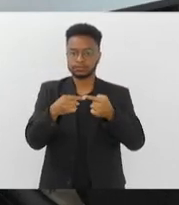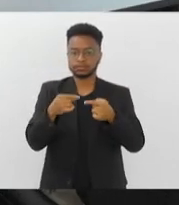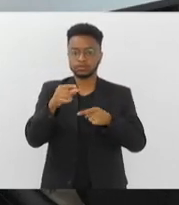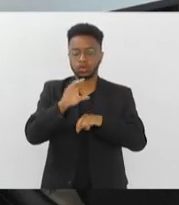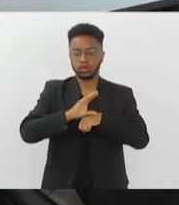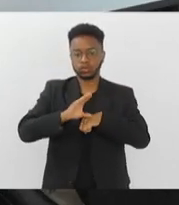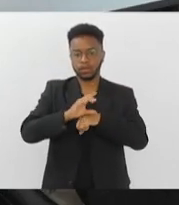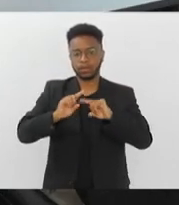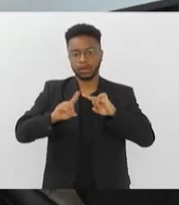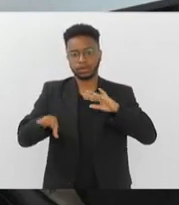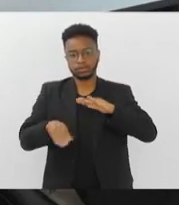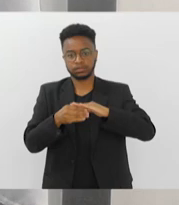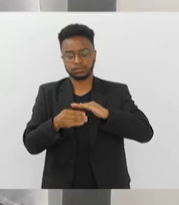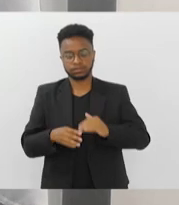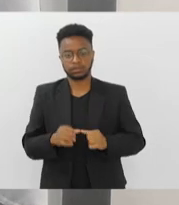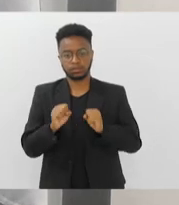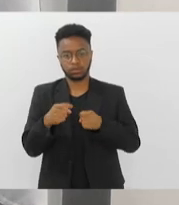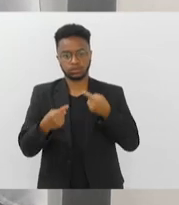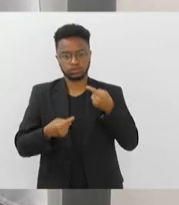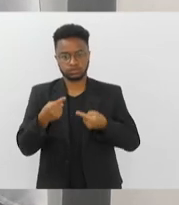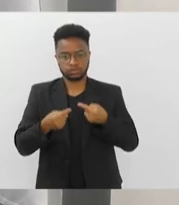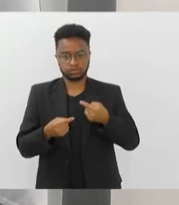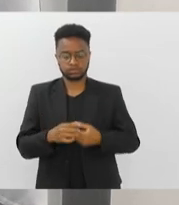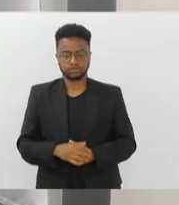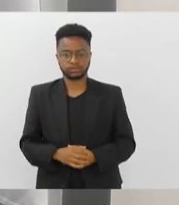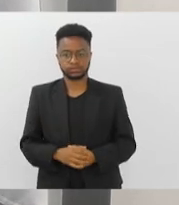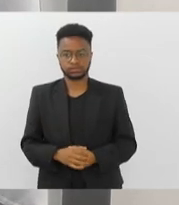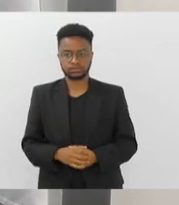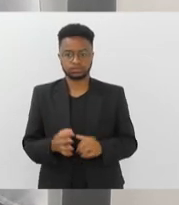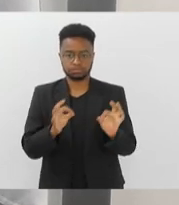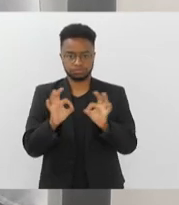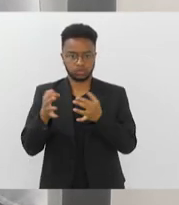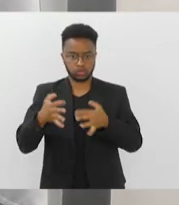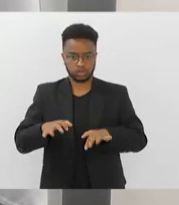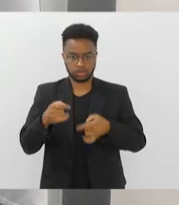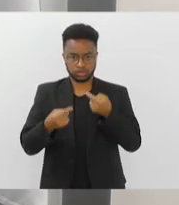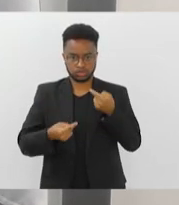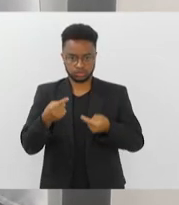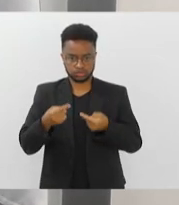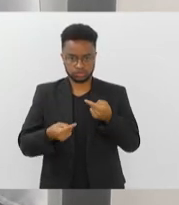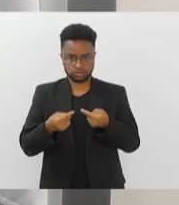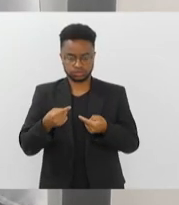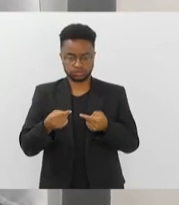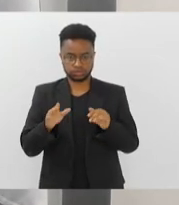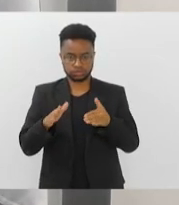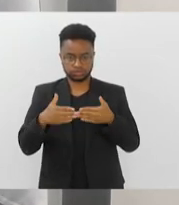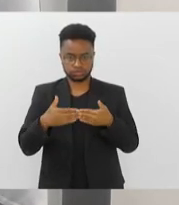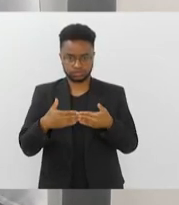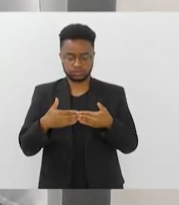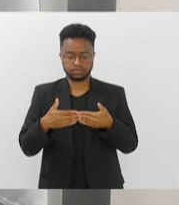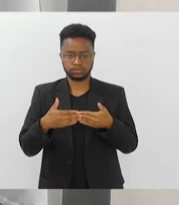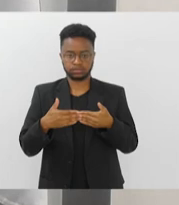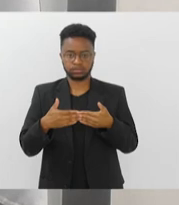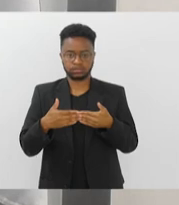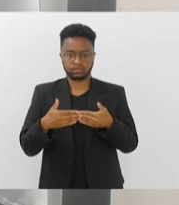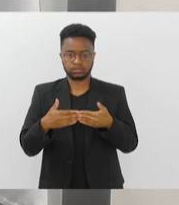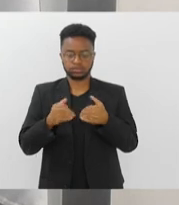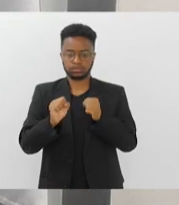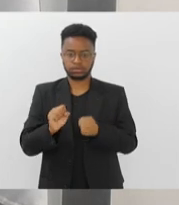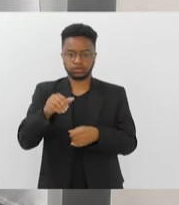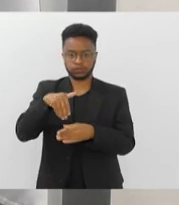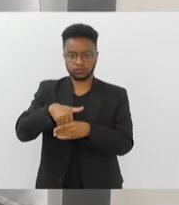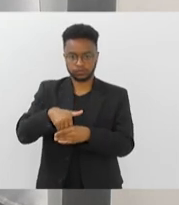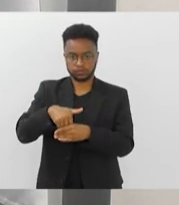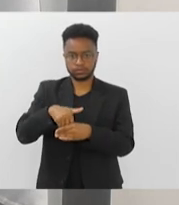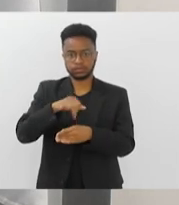com emenda. Em discussão. Não havendo quem queira discutir, encerrada a discussão, em